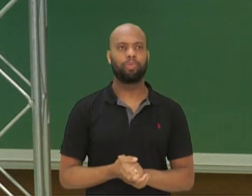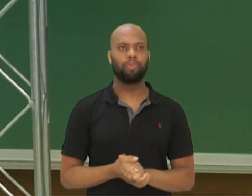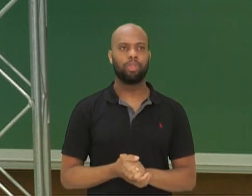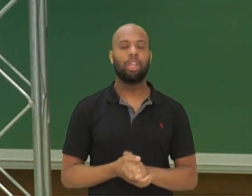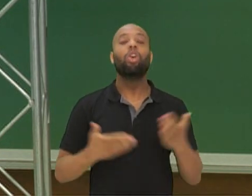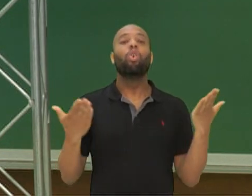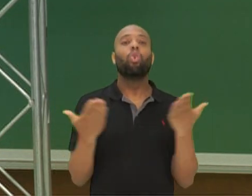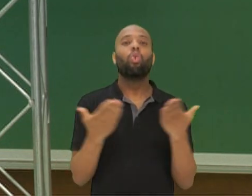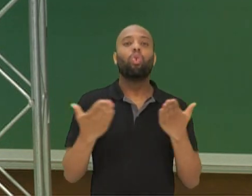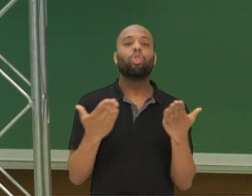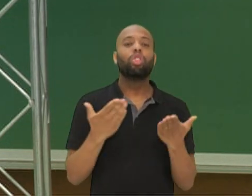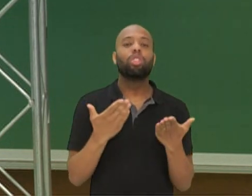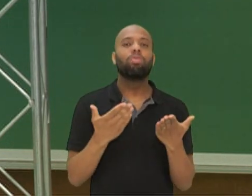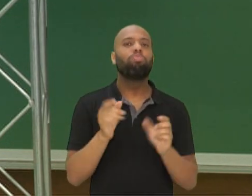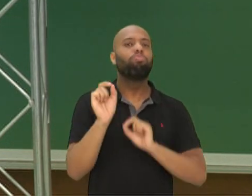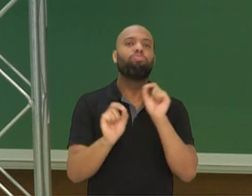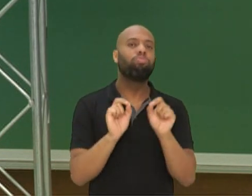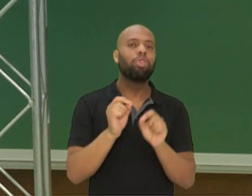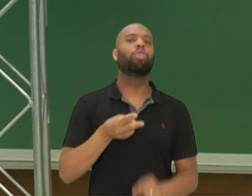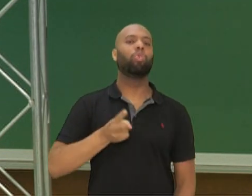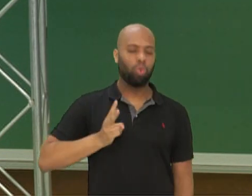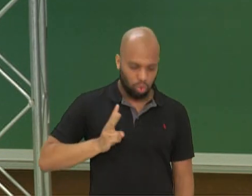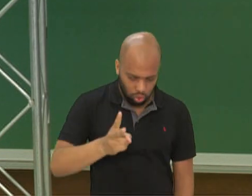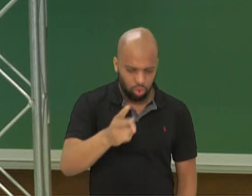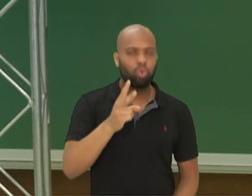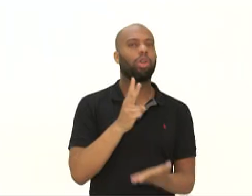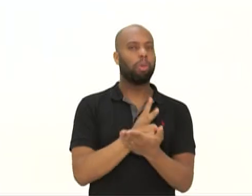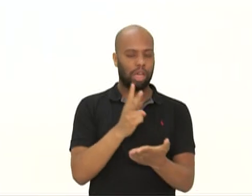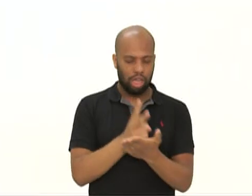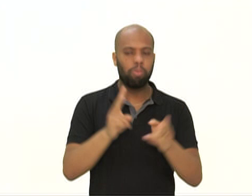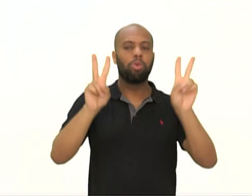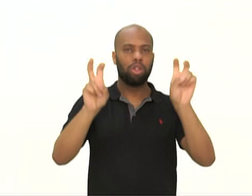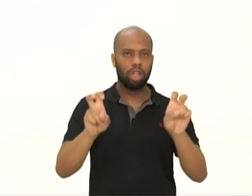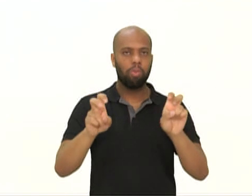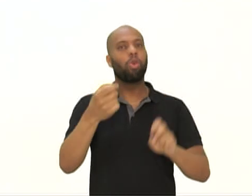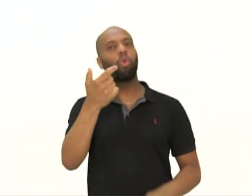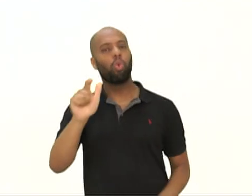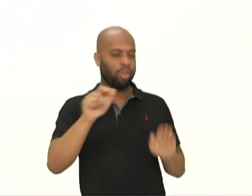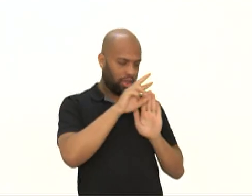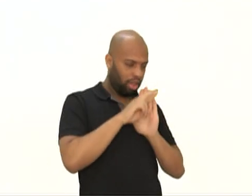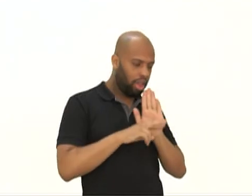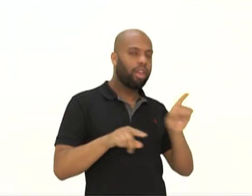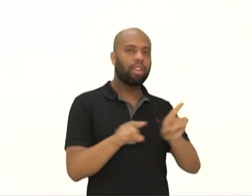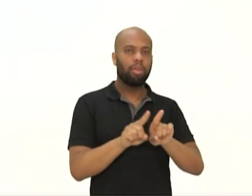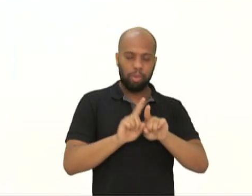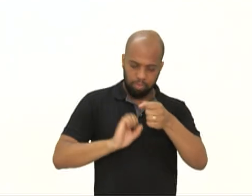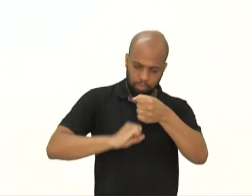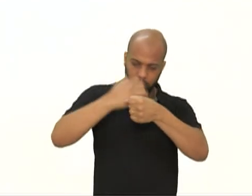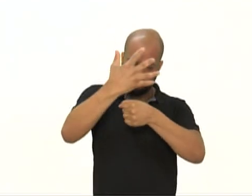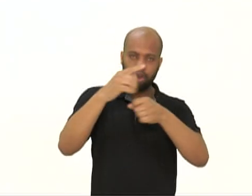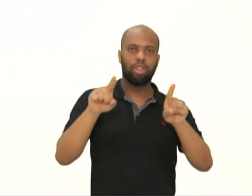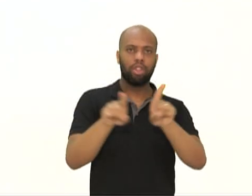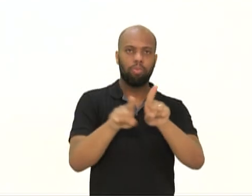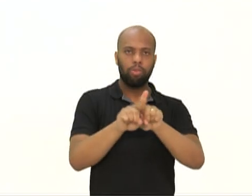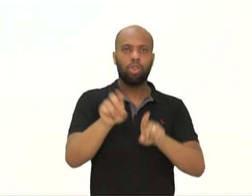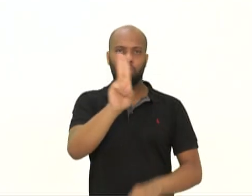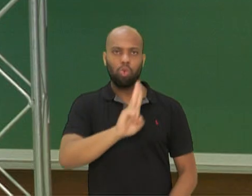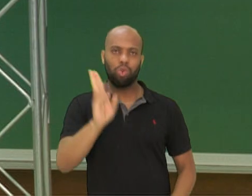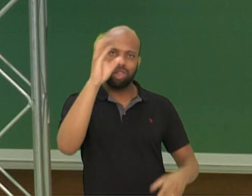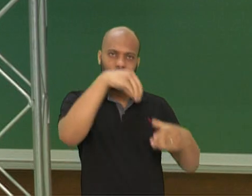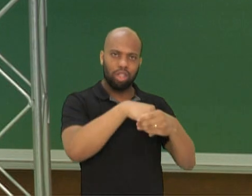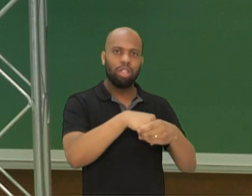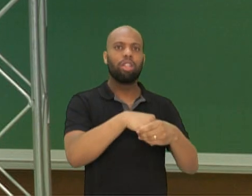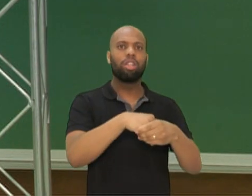Então, nessa aula, nós vamos continuar falando de equação exponencial, vamos falar de outras propriedades de potenciação aplicadas à